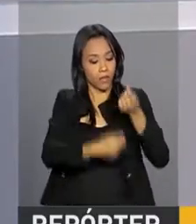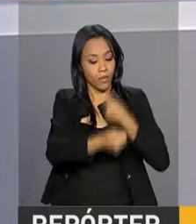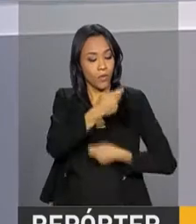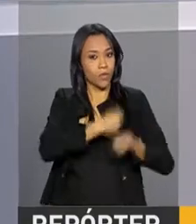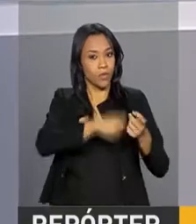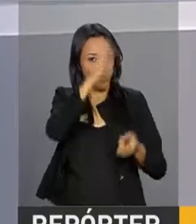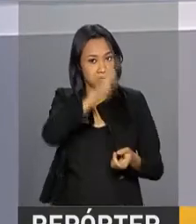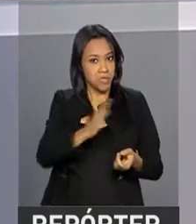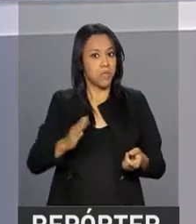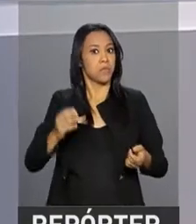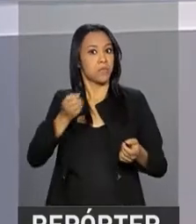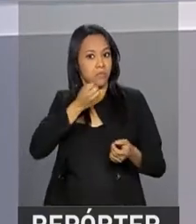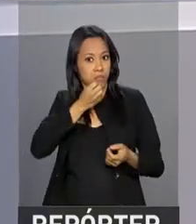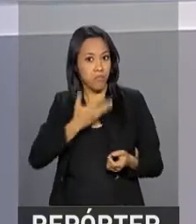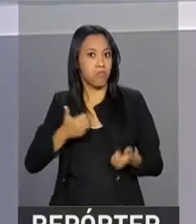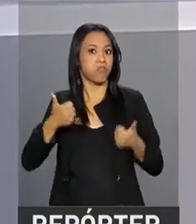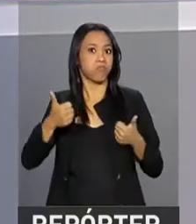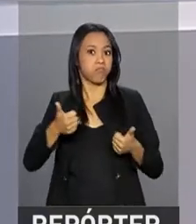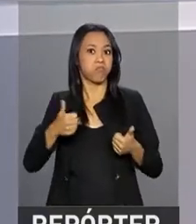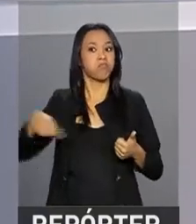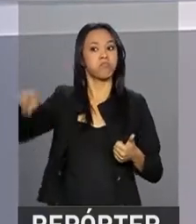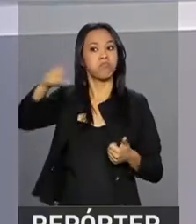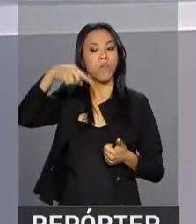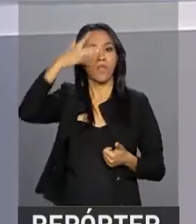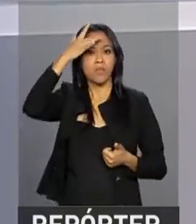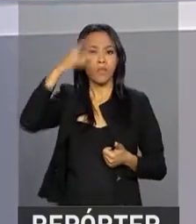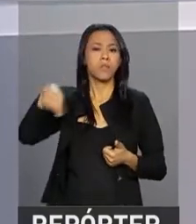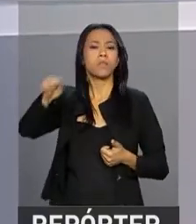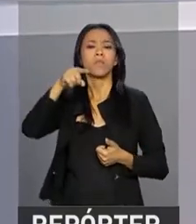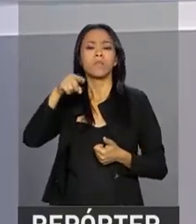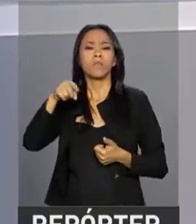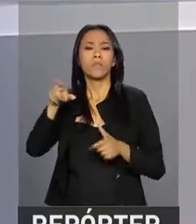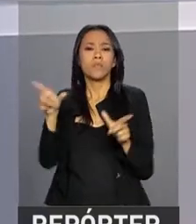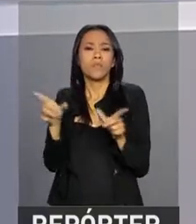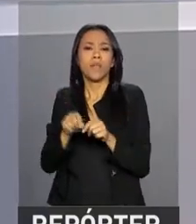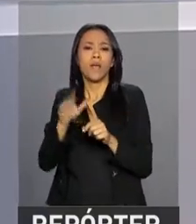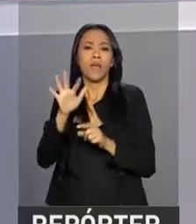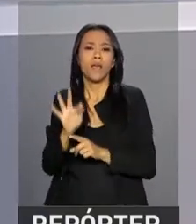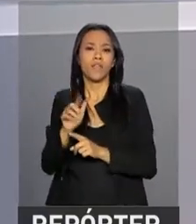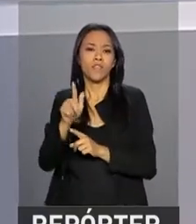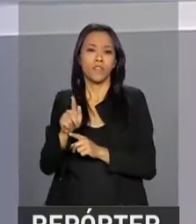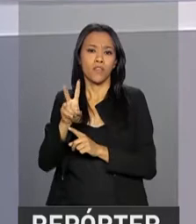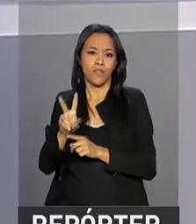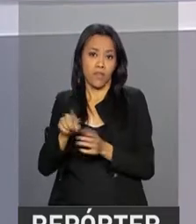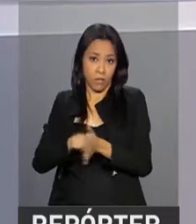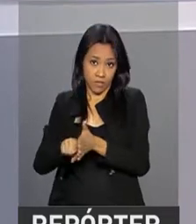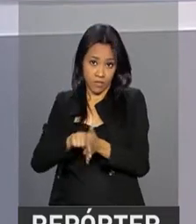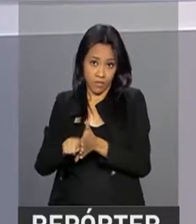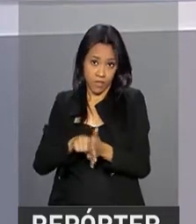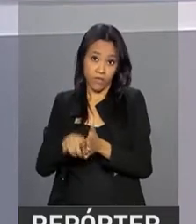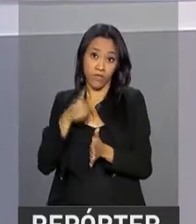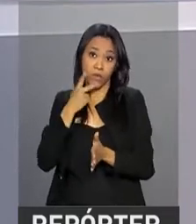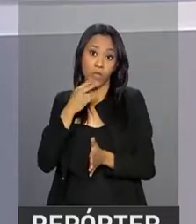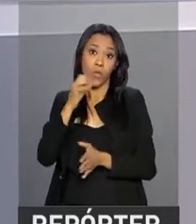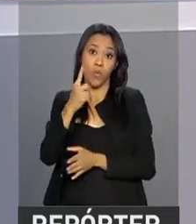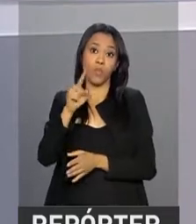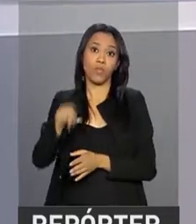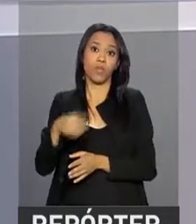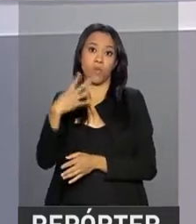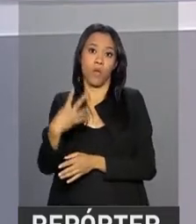em alta. O índice de confiança do consumidor da Fundação Getúlio Vargas subiu 1,4 ponto em setembro,